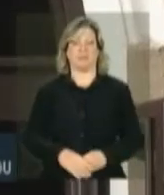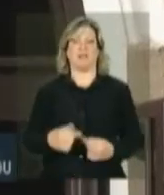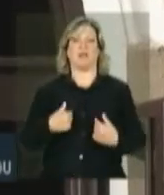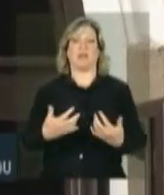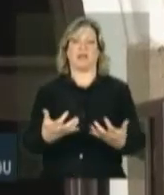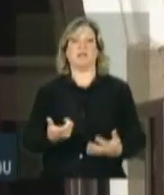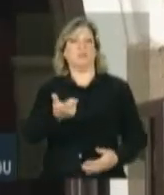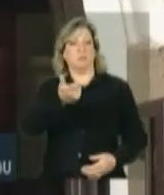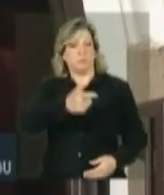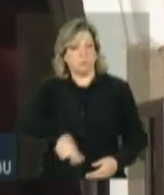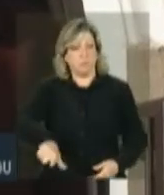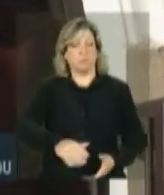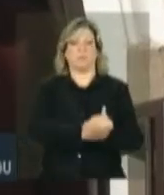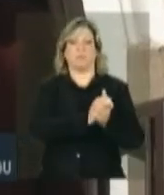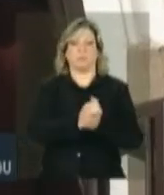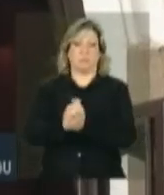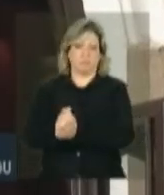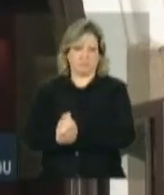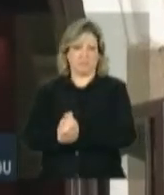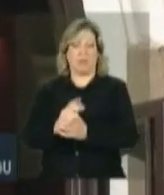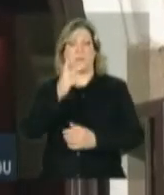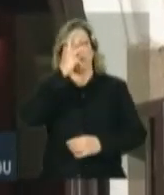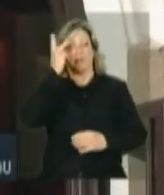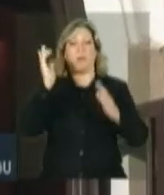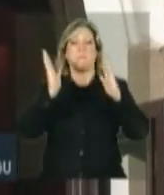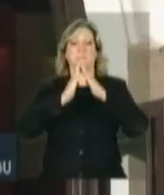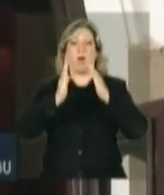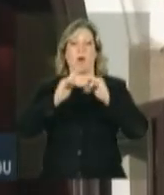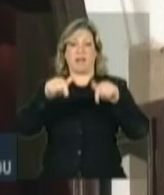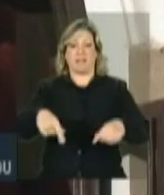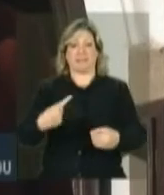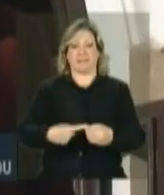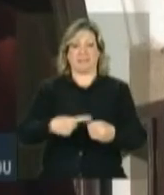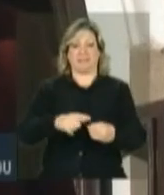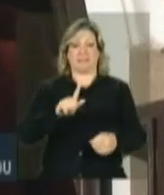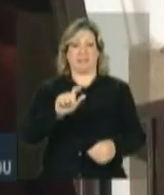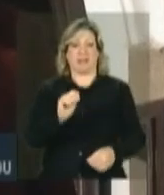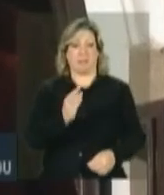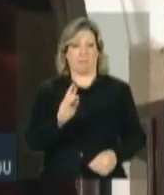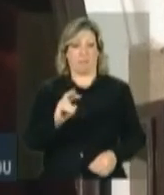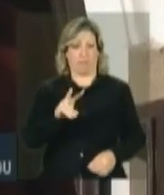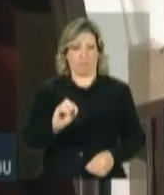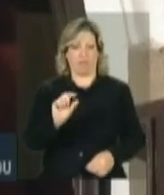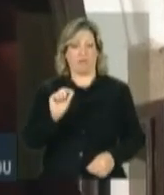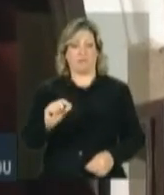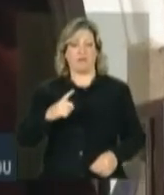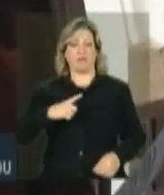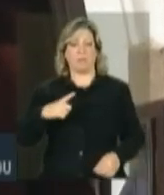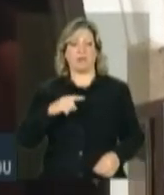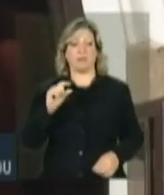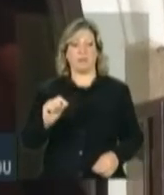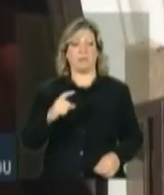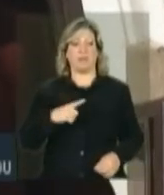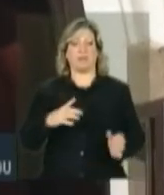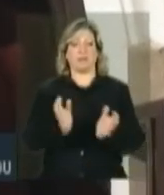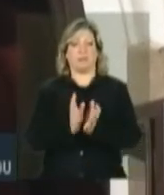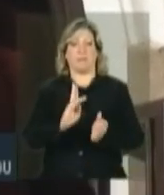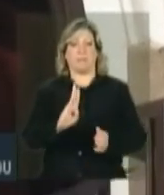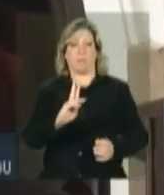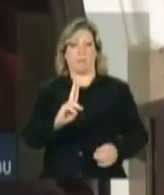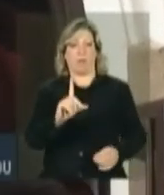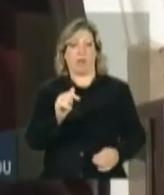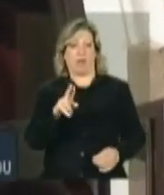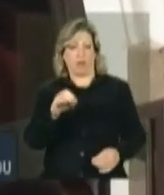Queria mais uma vez cumprimentar os moradores aqui de Gabrovo, os búlgaros e os